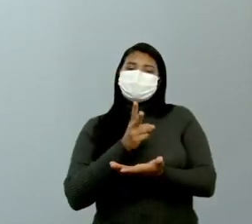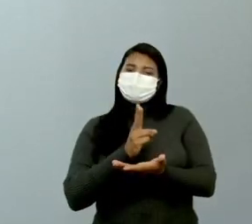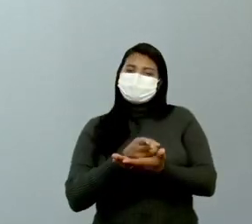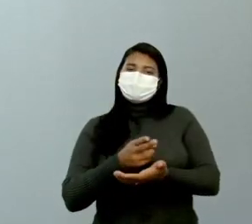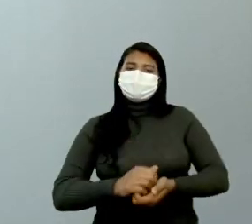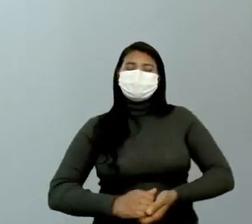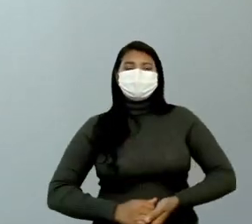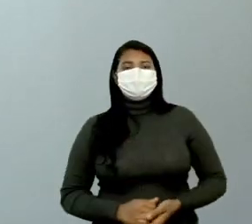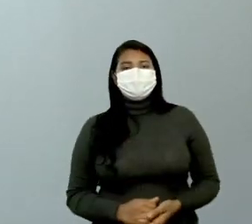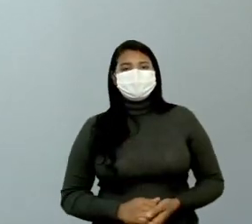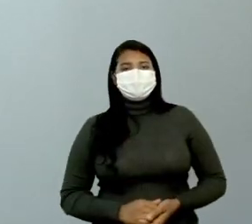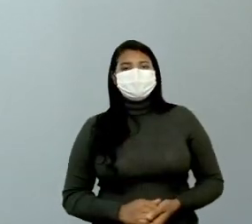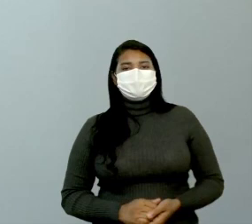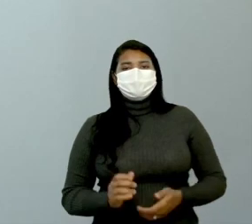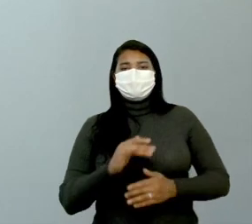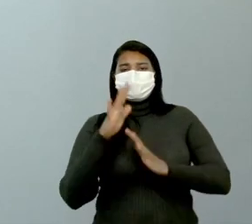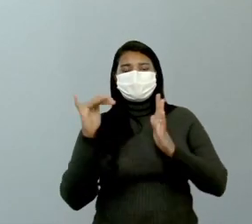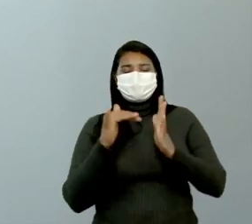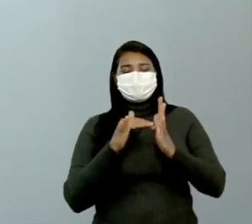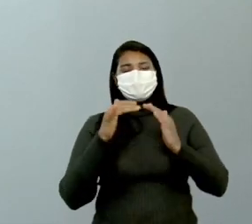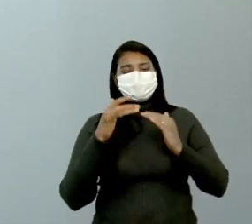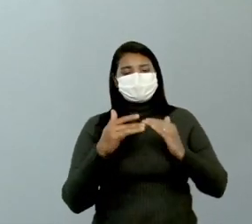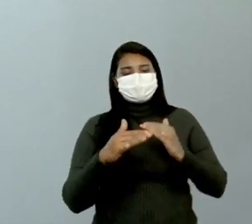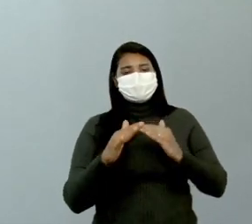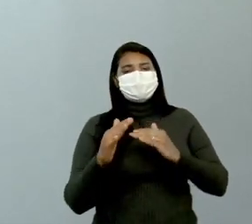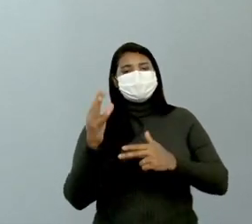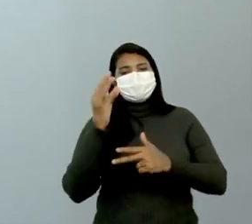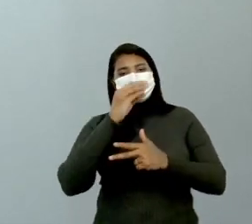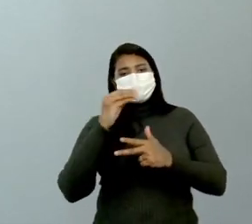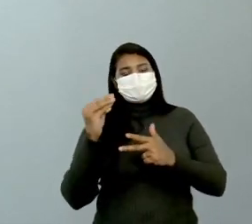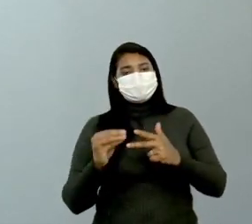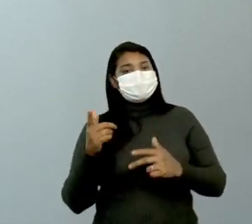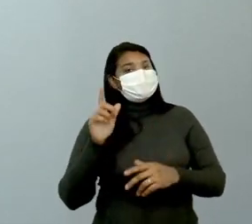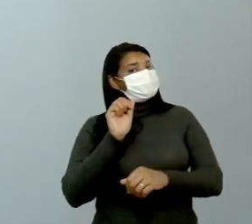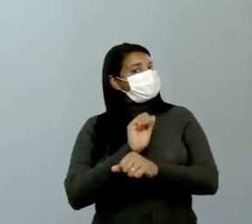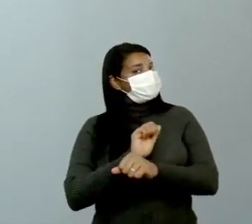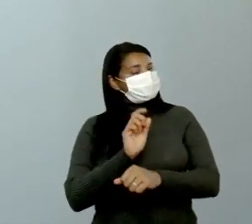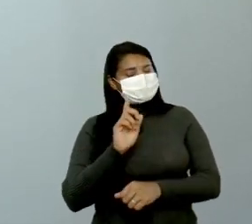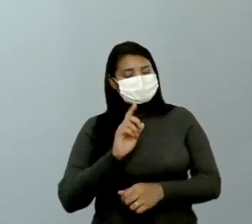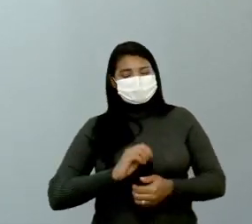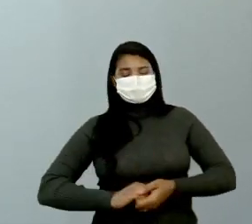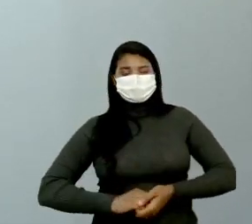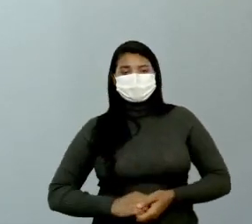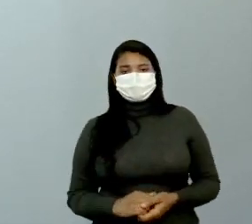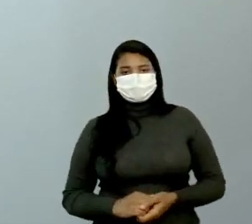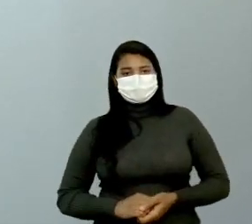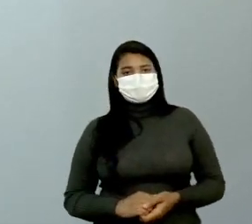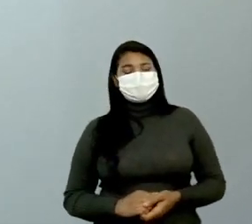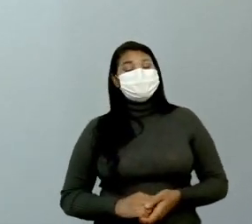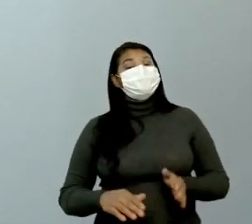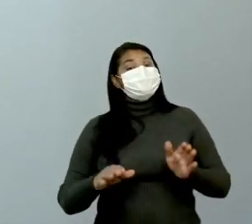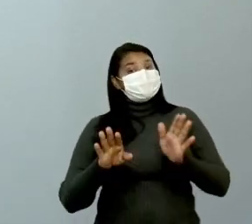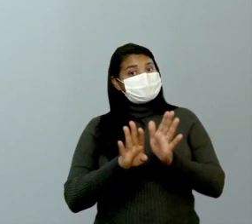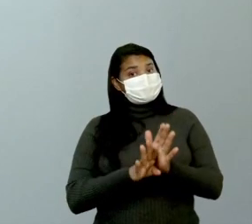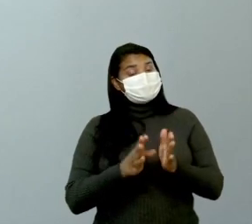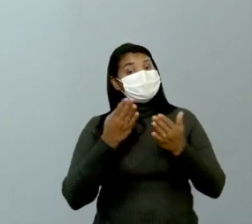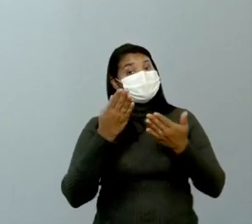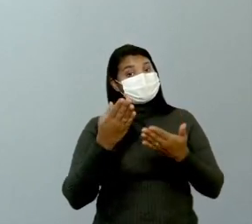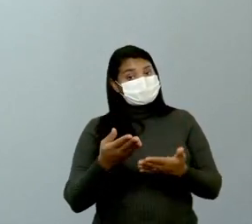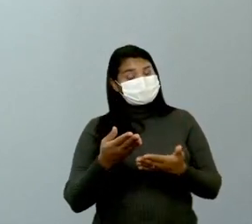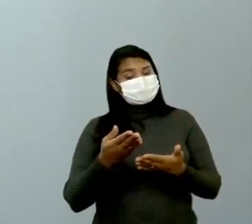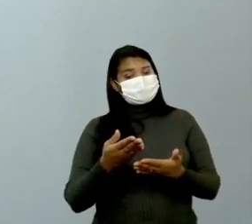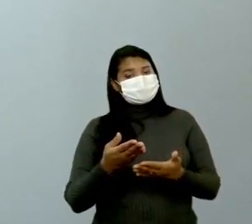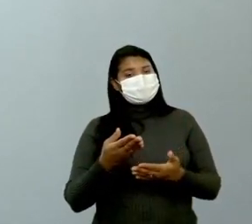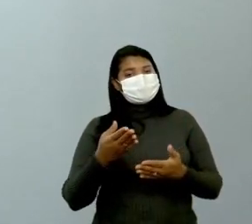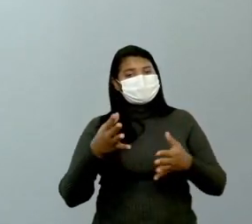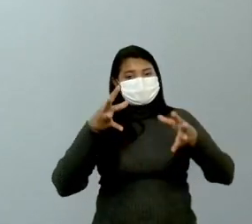colocar ali os assuntos em dia, certo? O Enem não espera por ninguém e ele virá. E para você estar